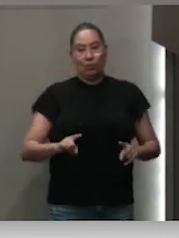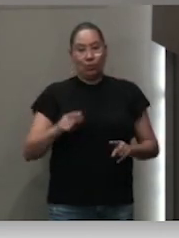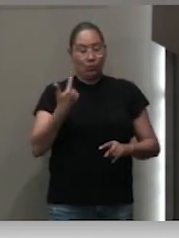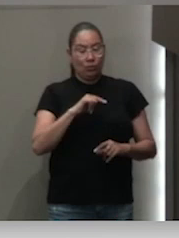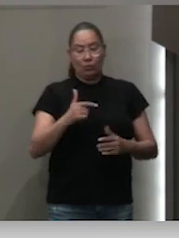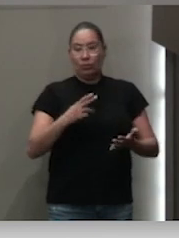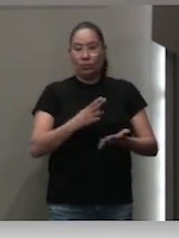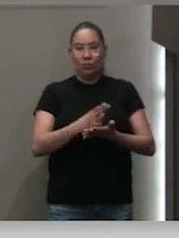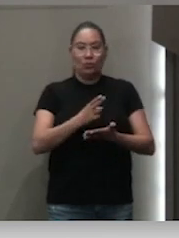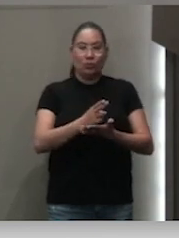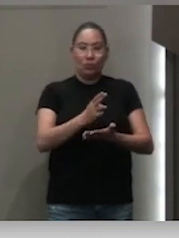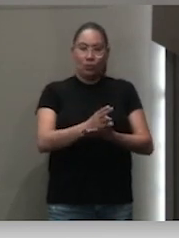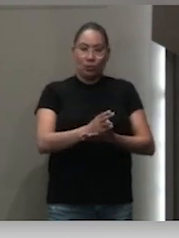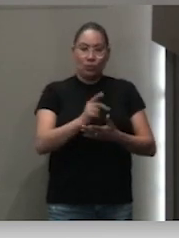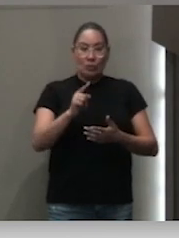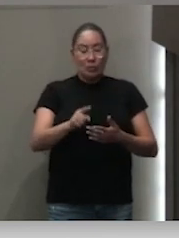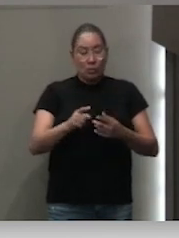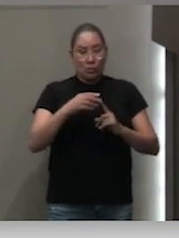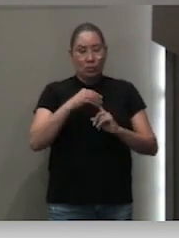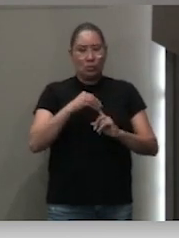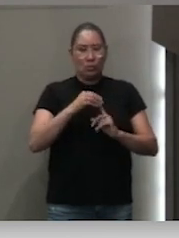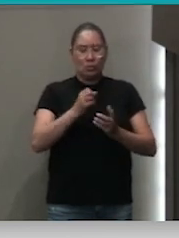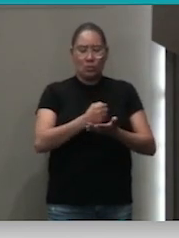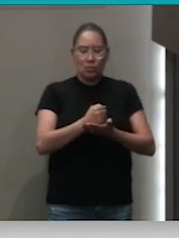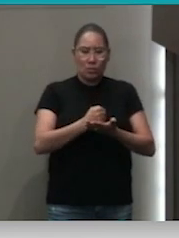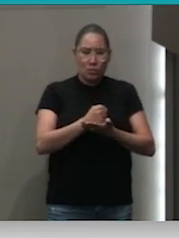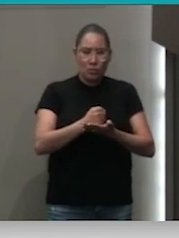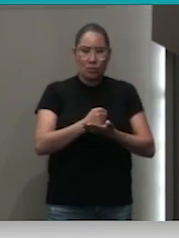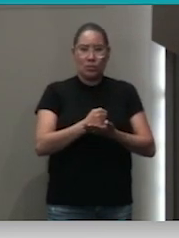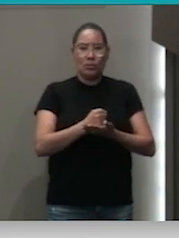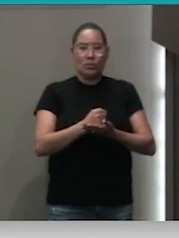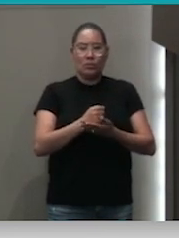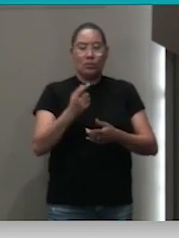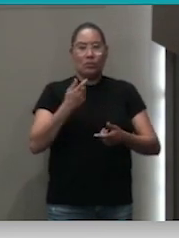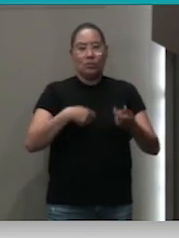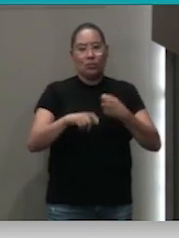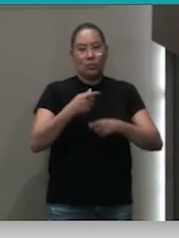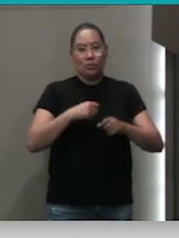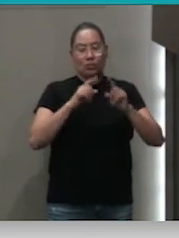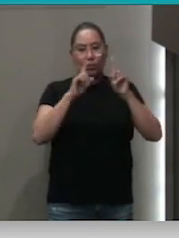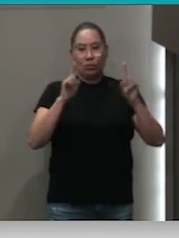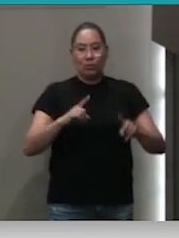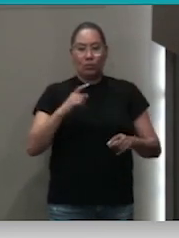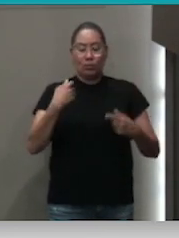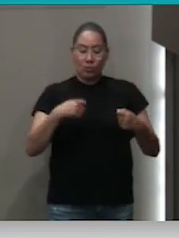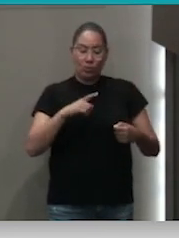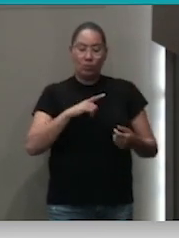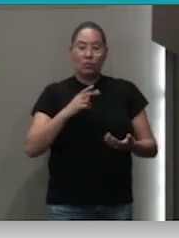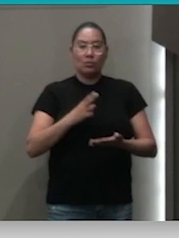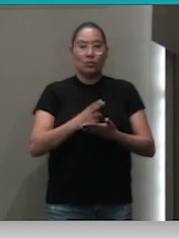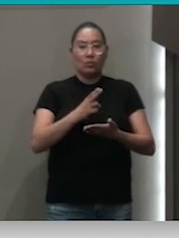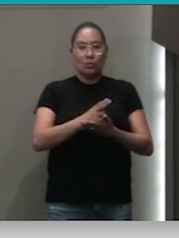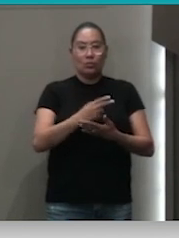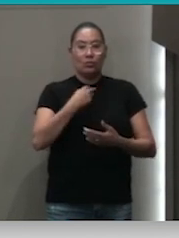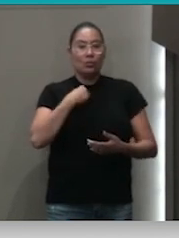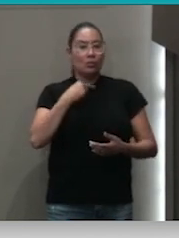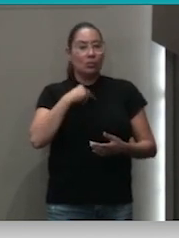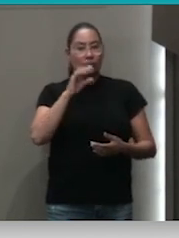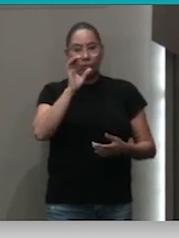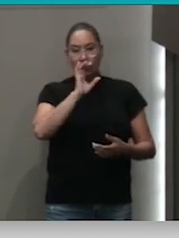continuidade sendo um princípio básico da administração pública que se tem a continuidade e não seja nada emergencial o que